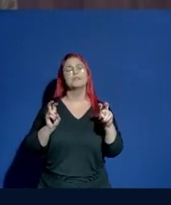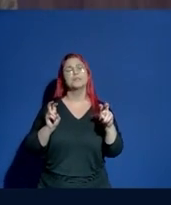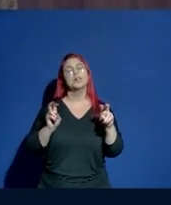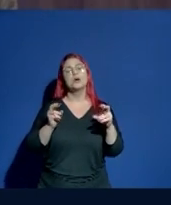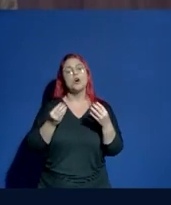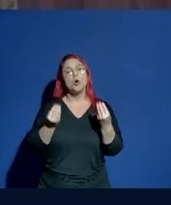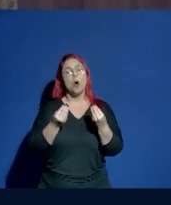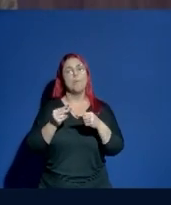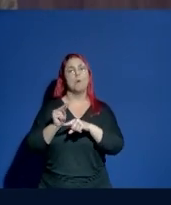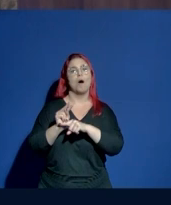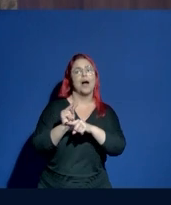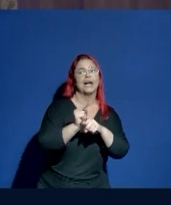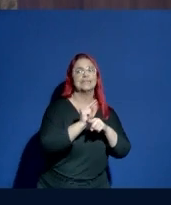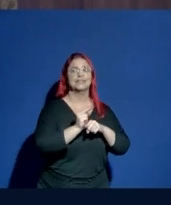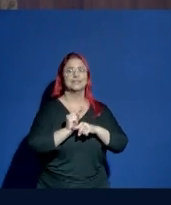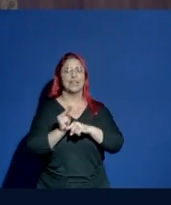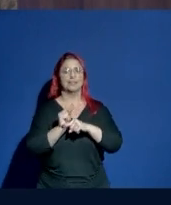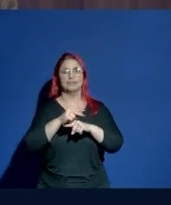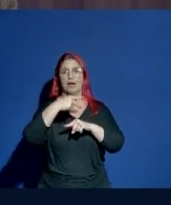tem. Imagina que